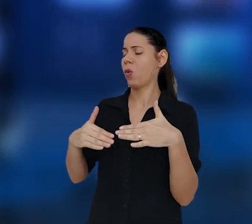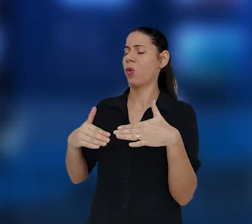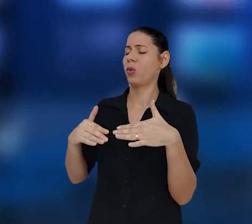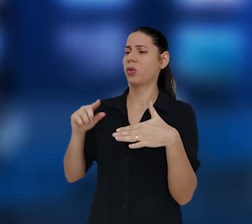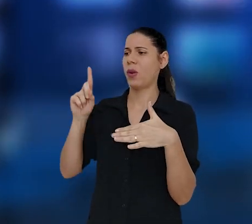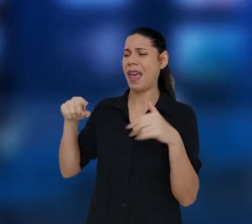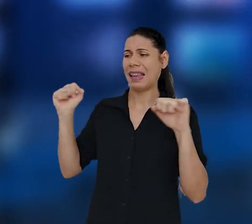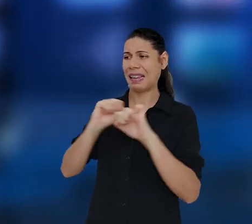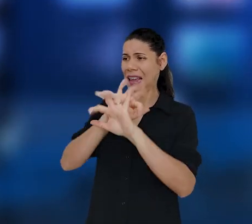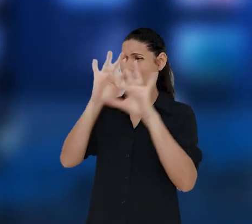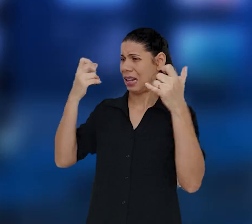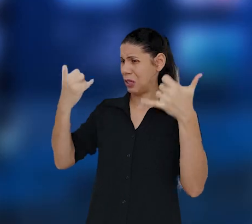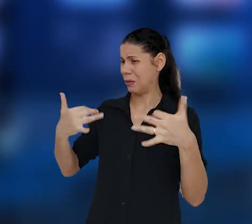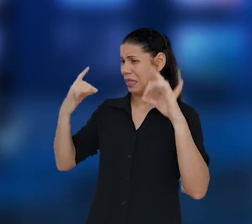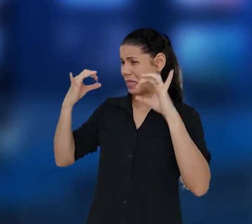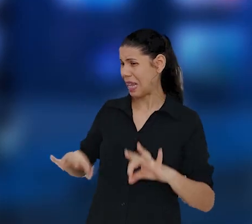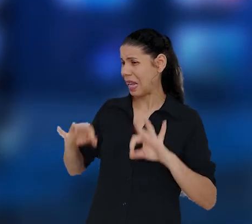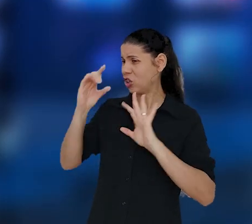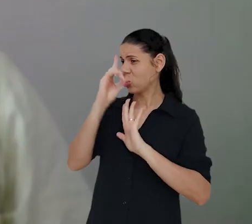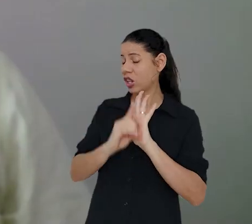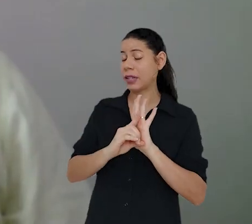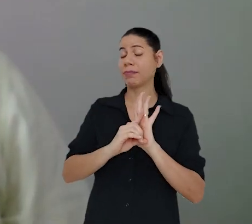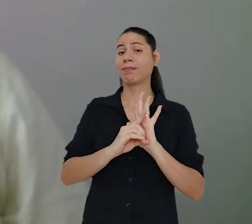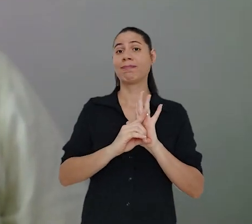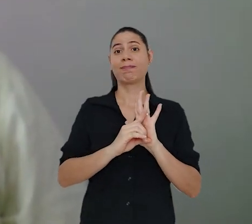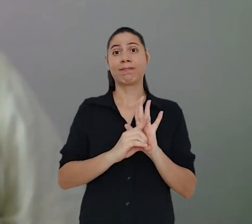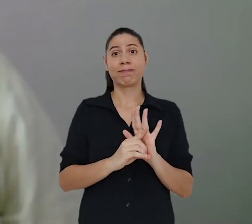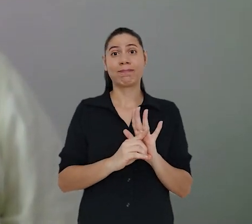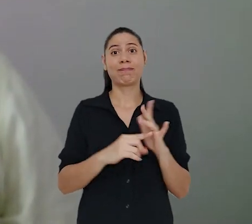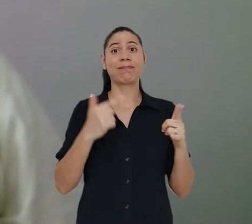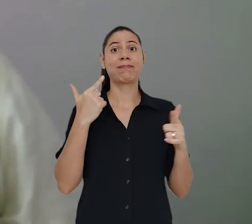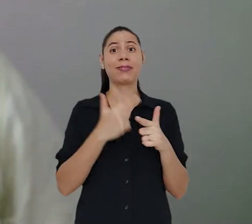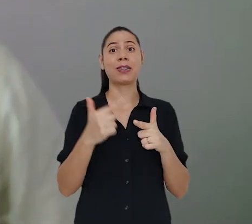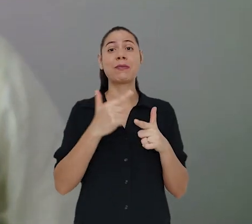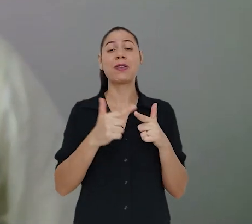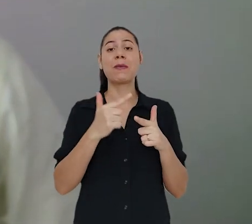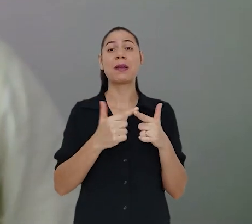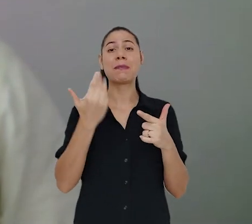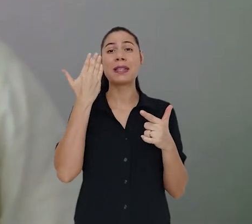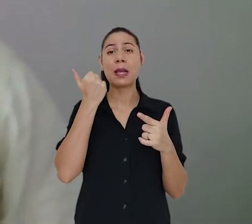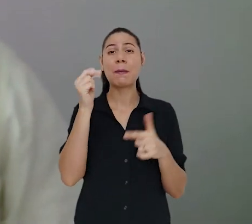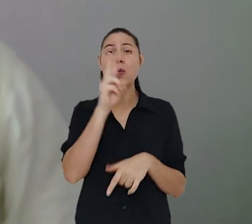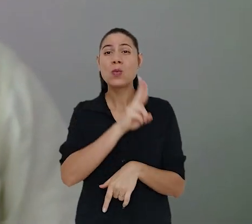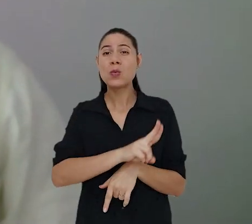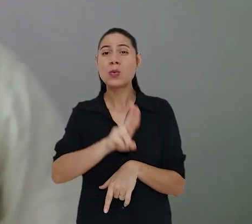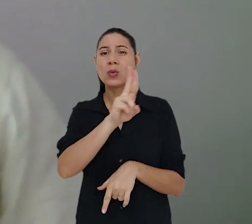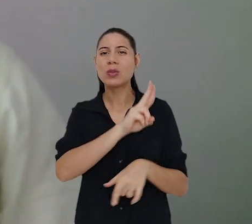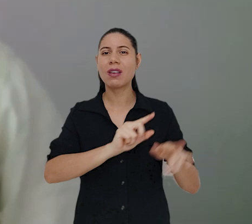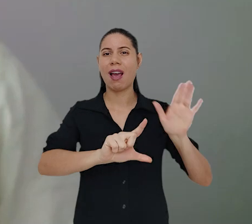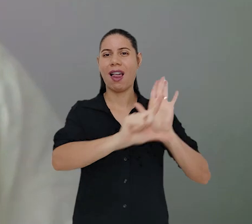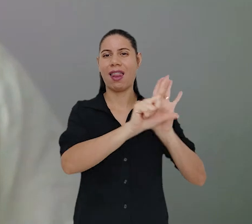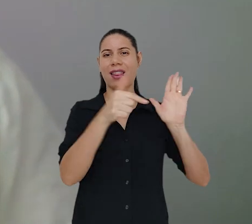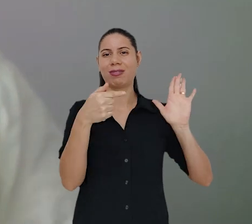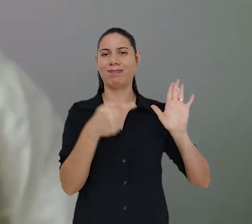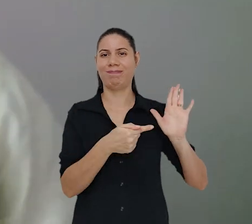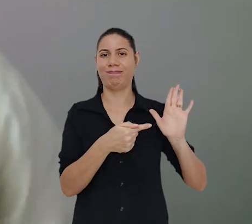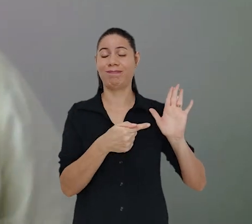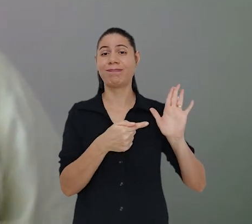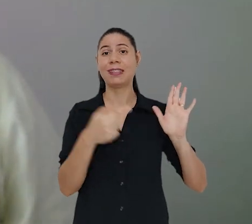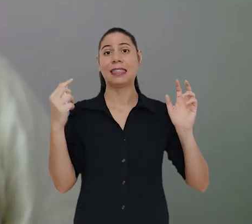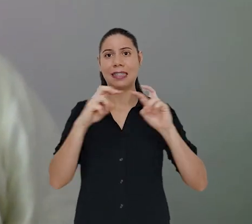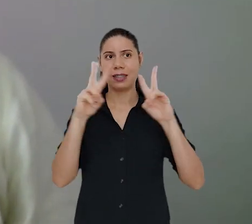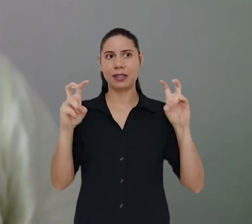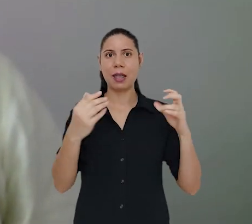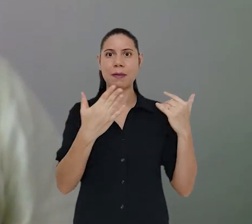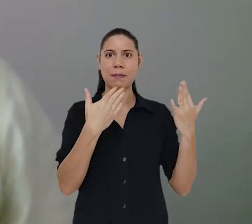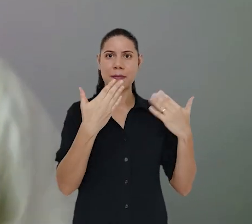públicos, elas são claras quanto a esse direito? O problema maior é a aplicação e a forma de aplicação. Inclusive, o tema